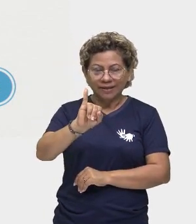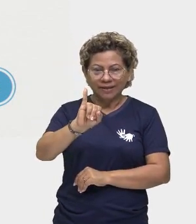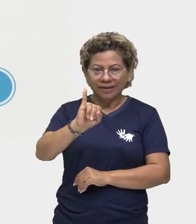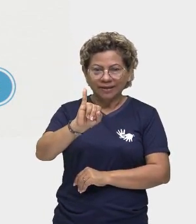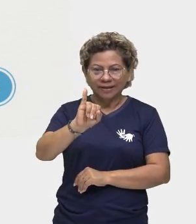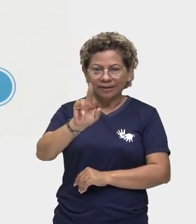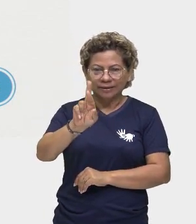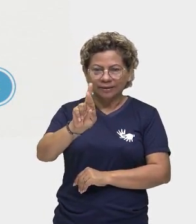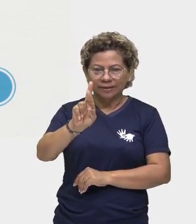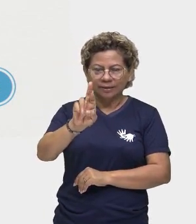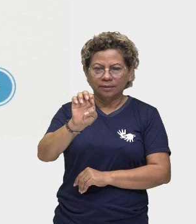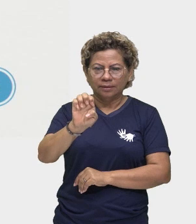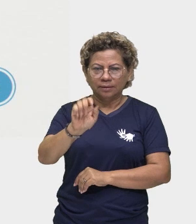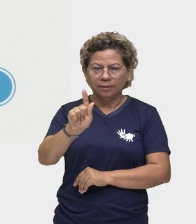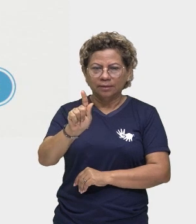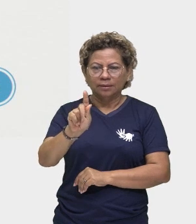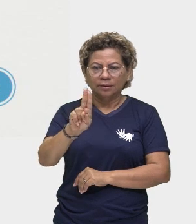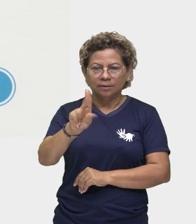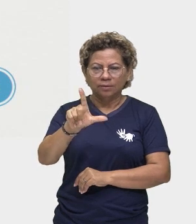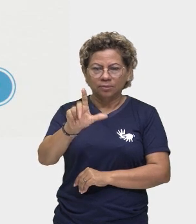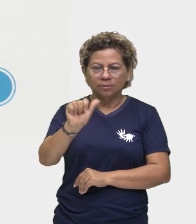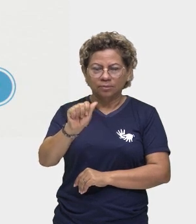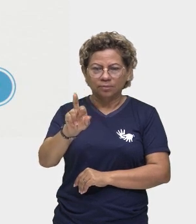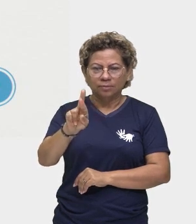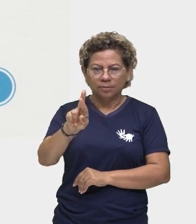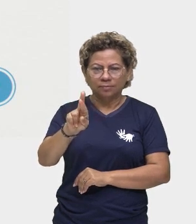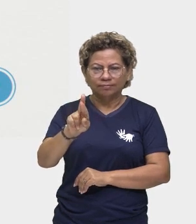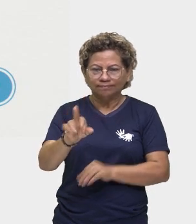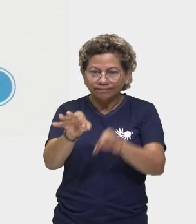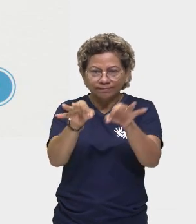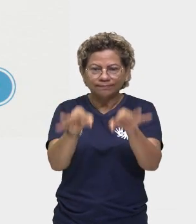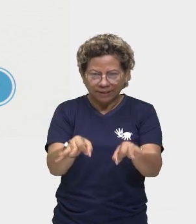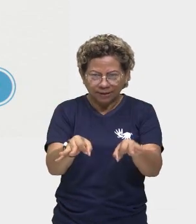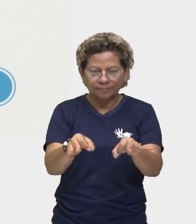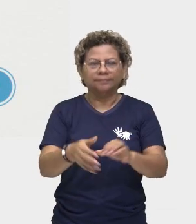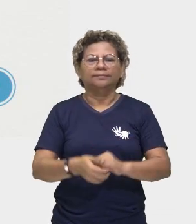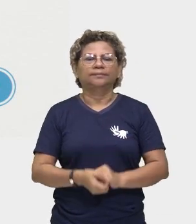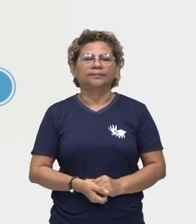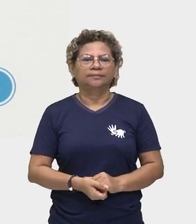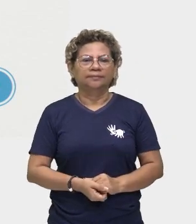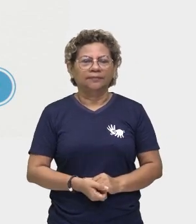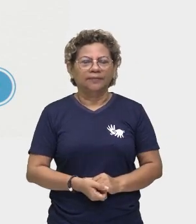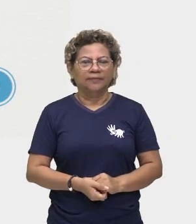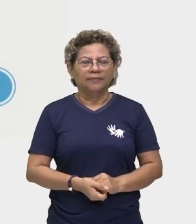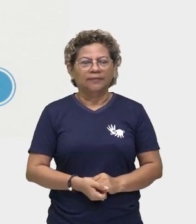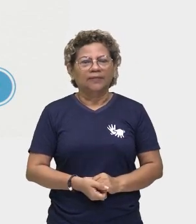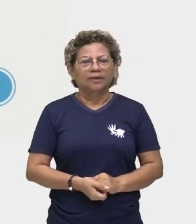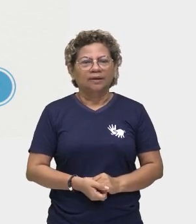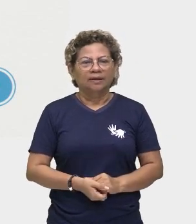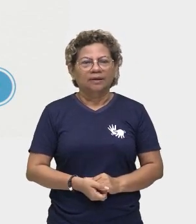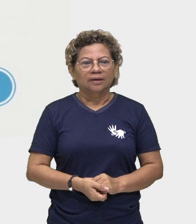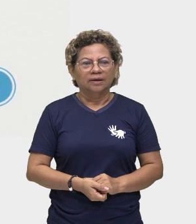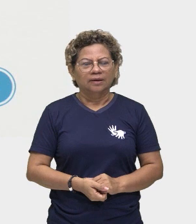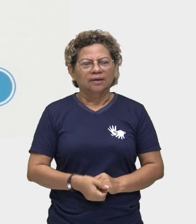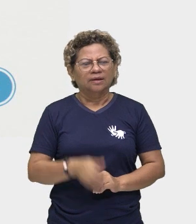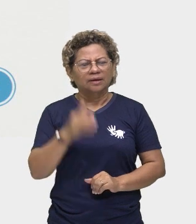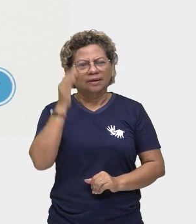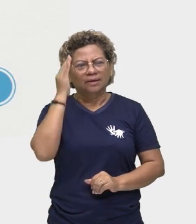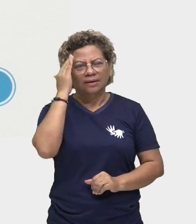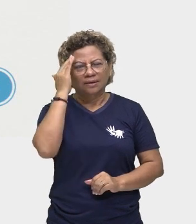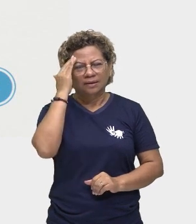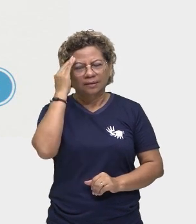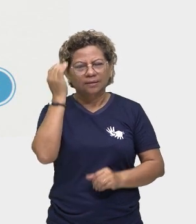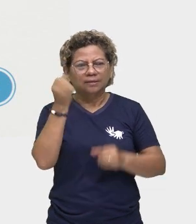Outro detalhe também que é importante a gente observar nos polígonos, né? Nós já vimos que os polígonos eles